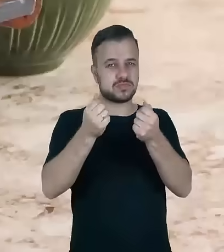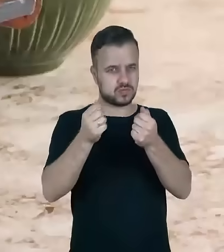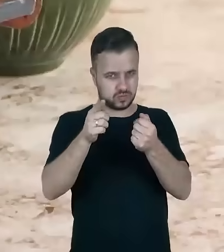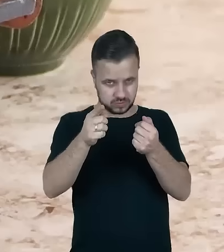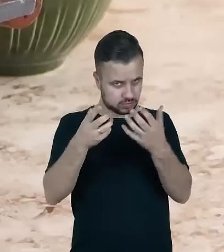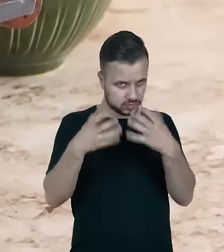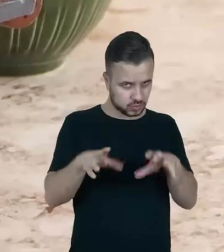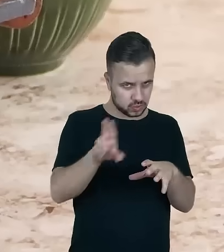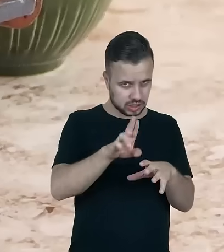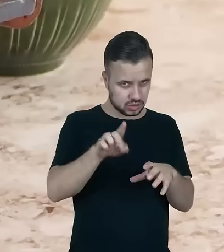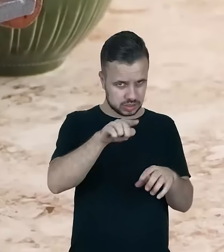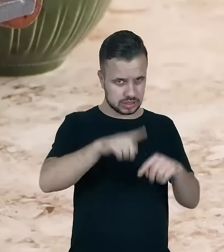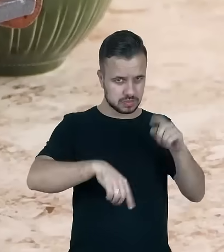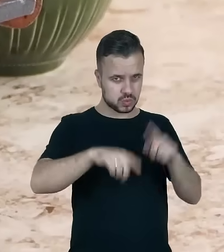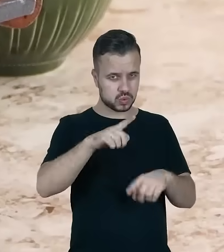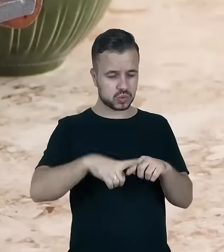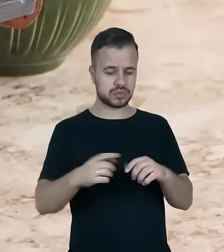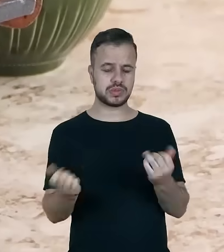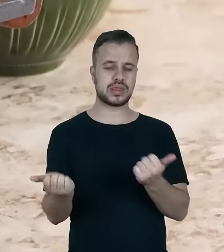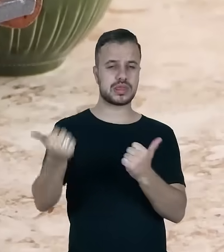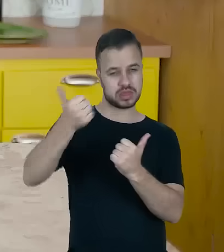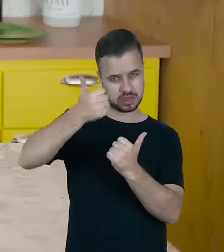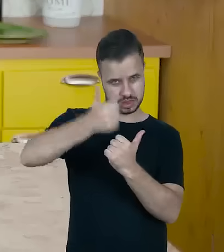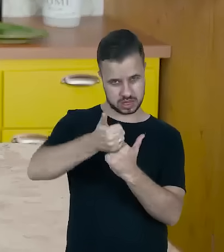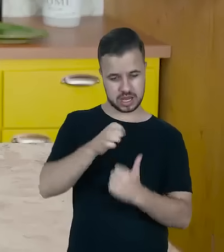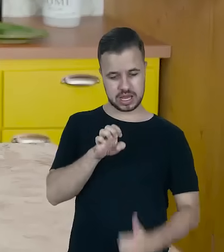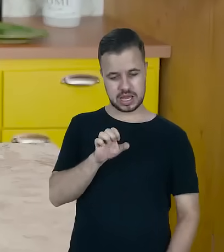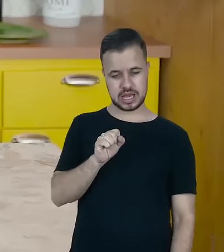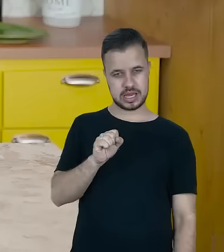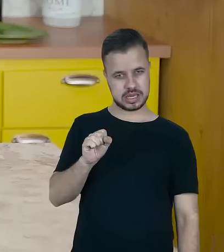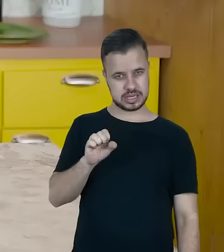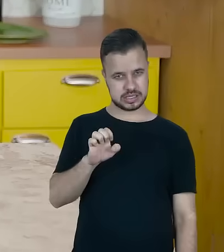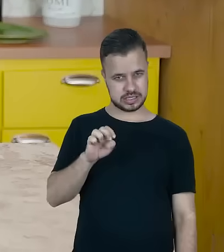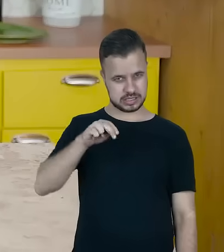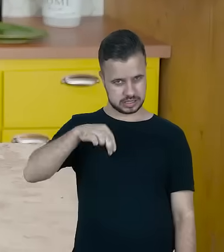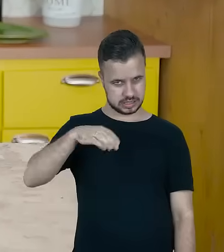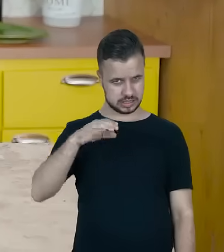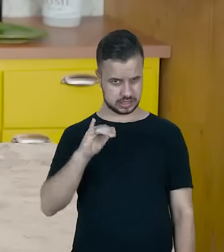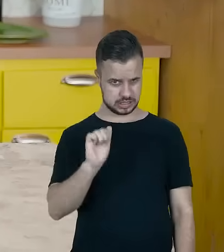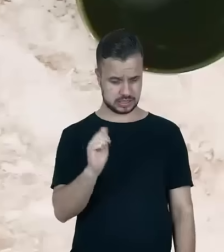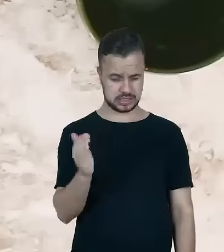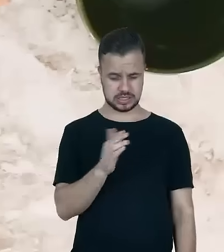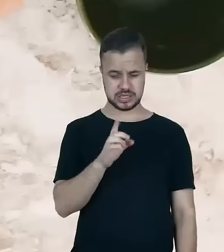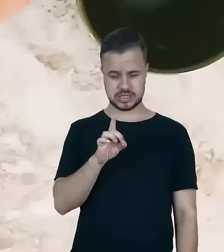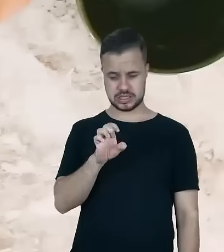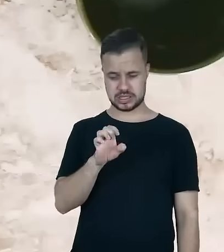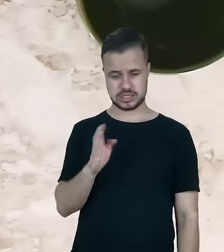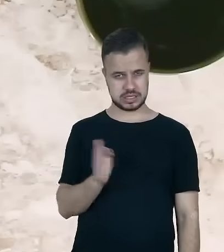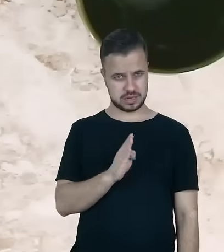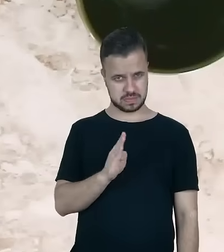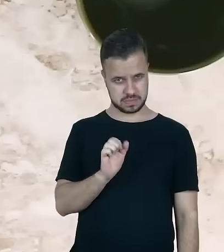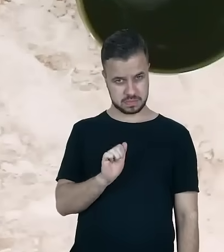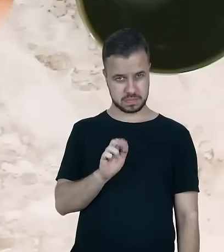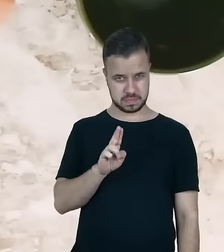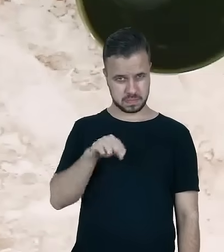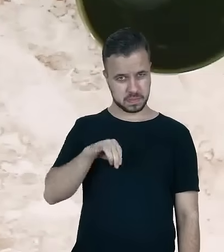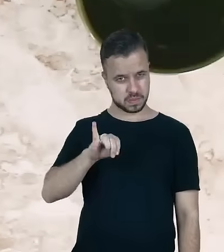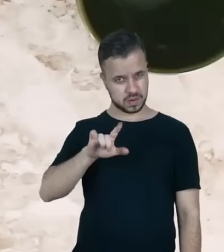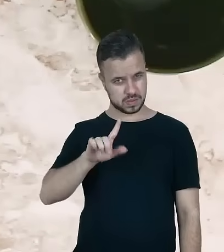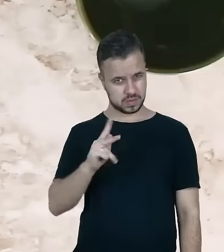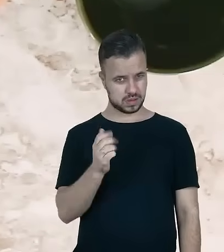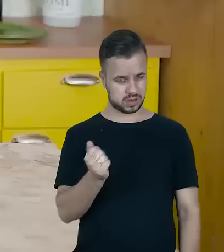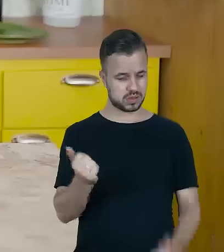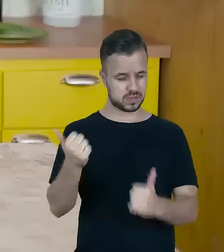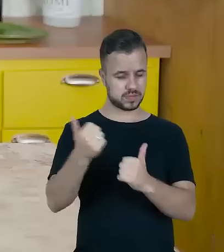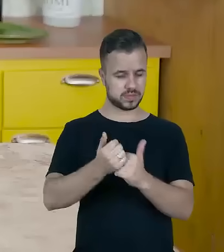caso você não queira utilizar o creme de avelã, você pode substituir por 1/2 colher de chá de essência de baunilha, ou então você pode